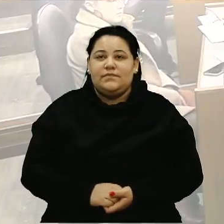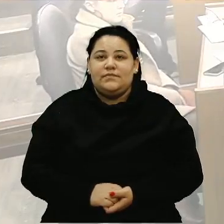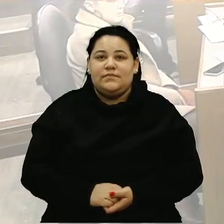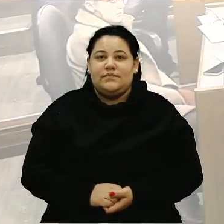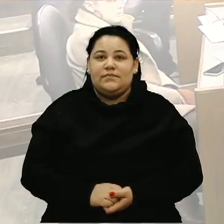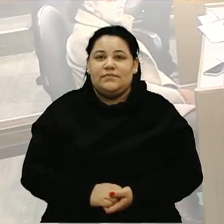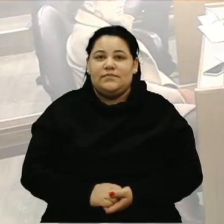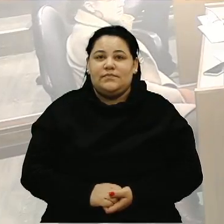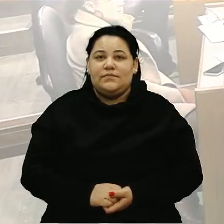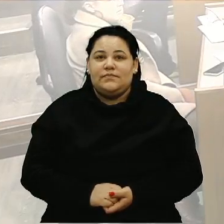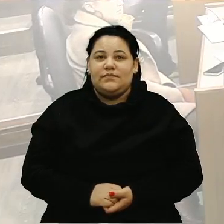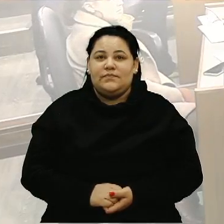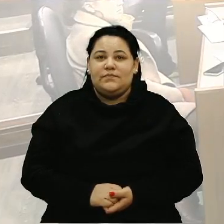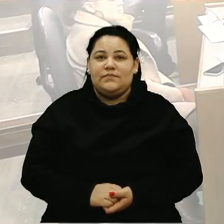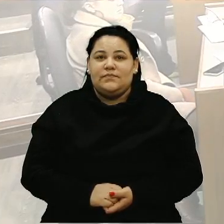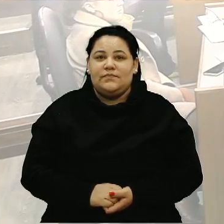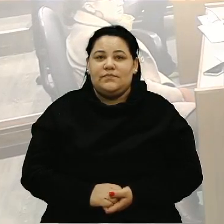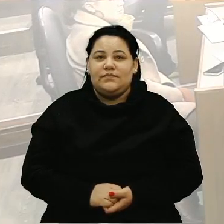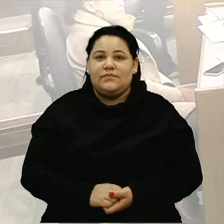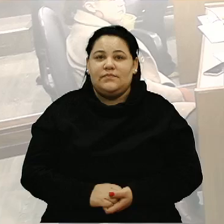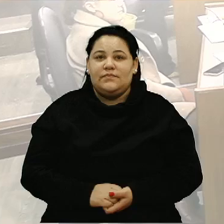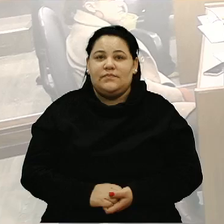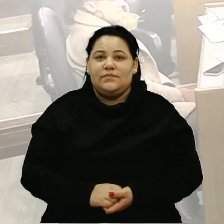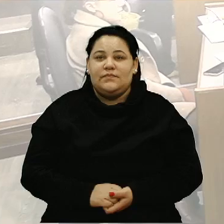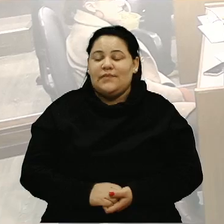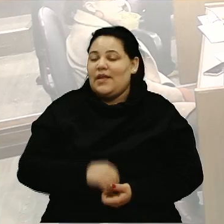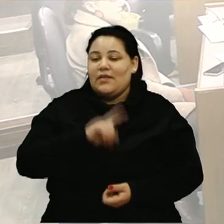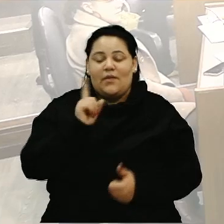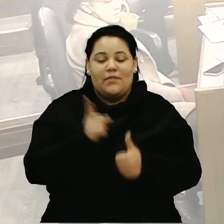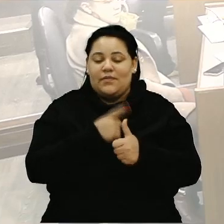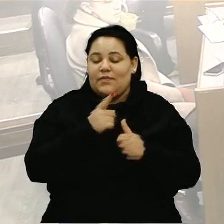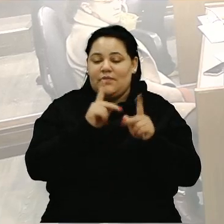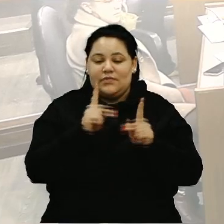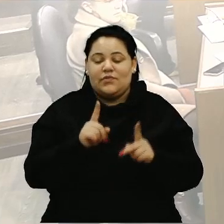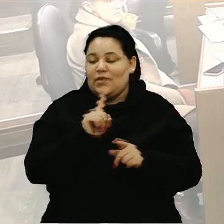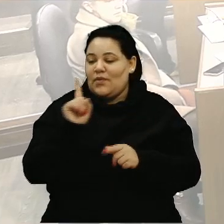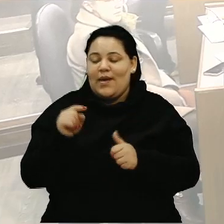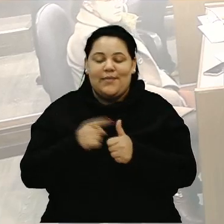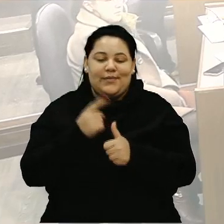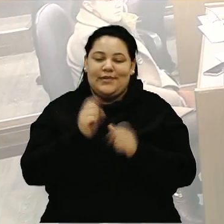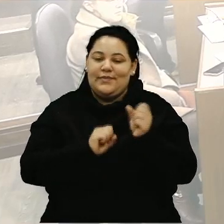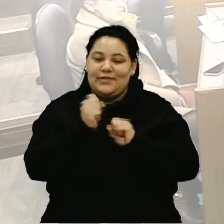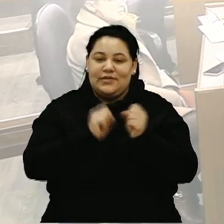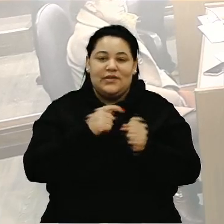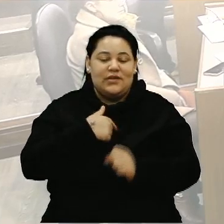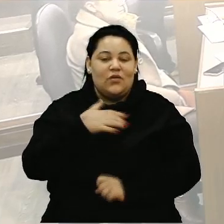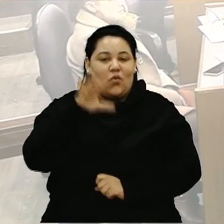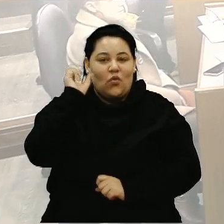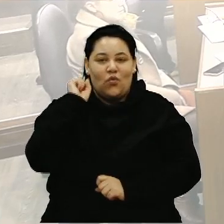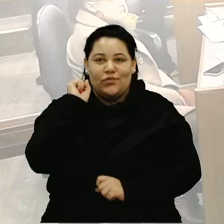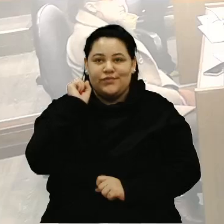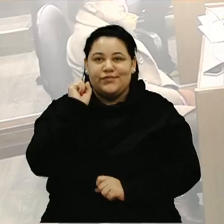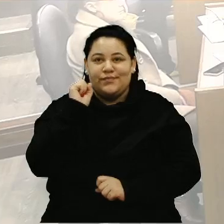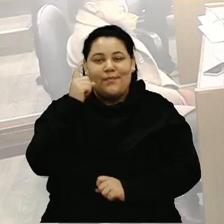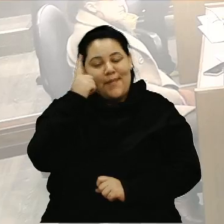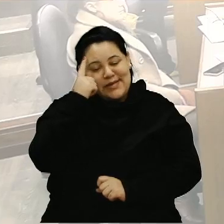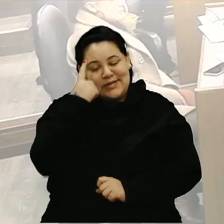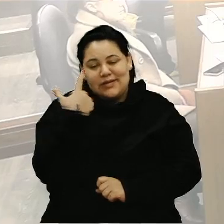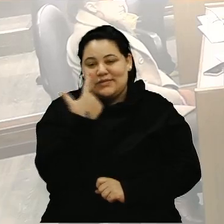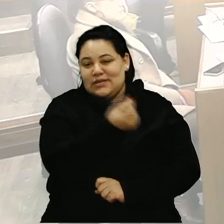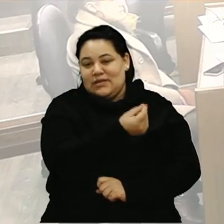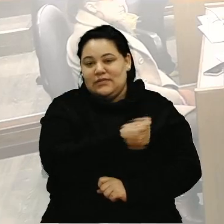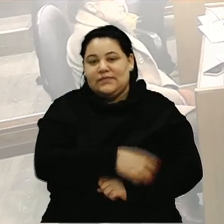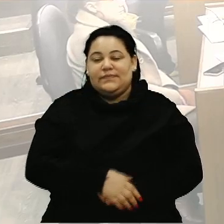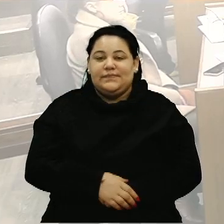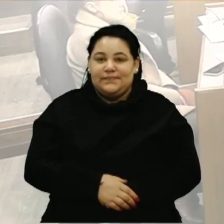Olha, não é a primeira pessoa, não é a primeira empresa que eu ouço esse tipo de coisa de sair, né? E ali não é